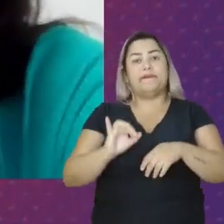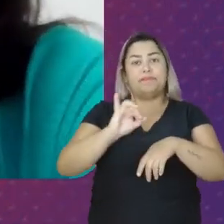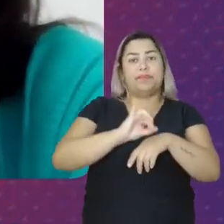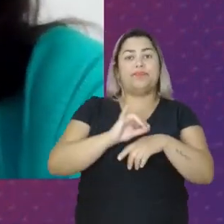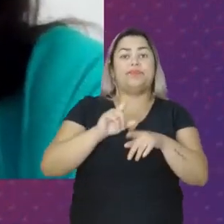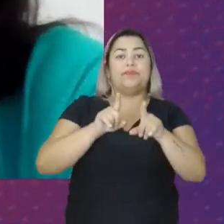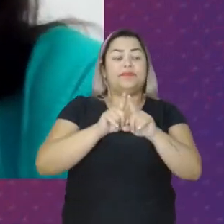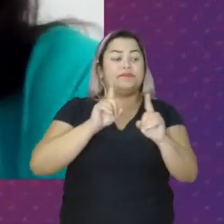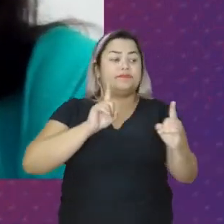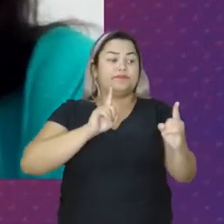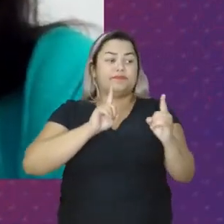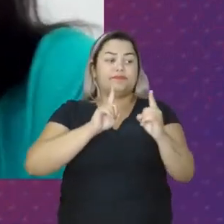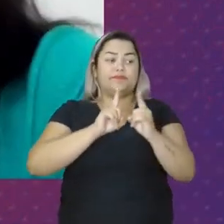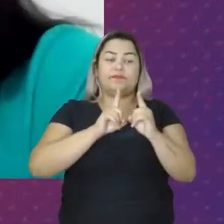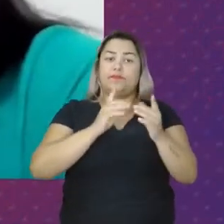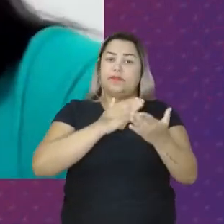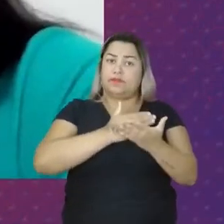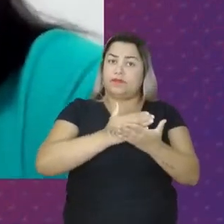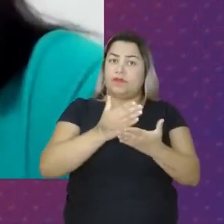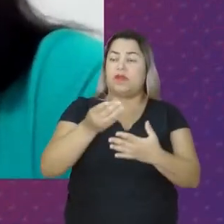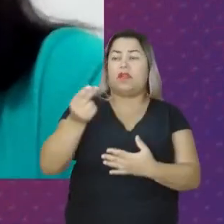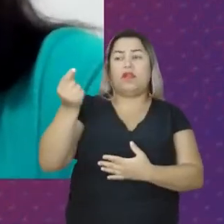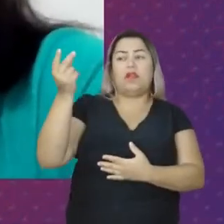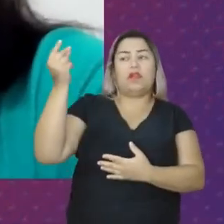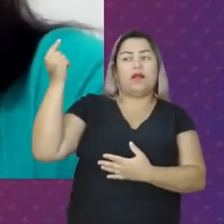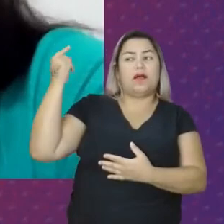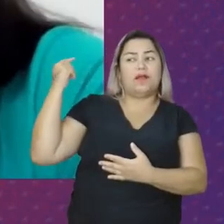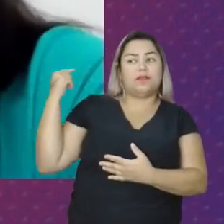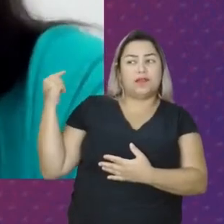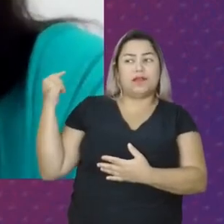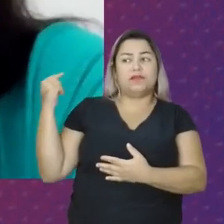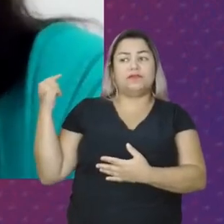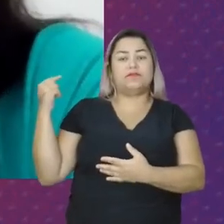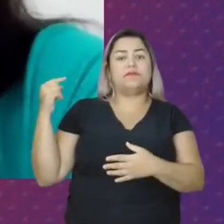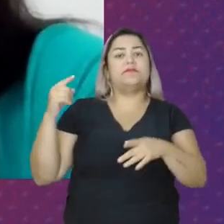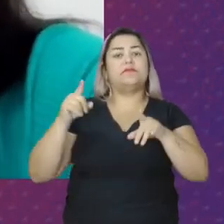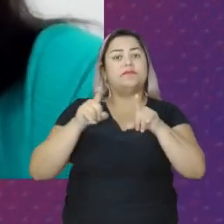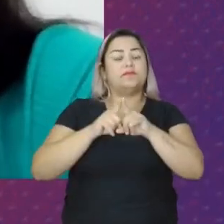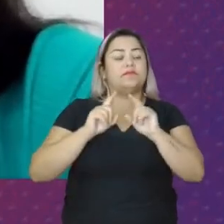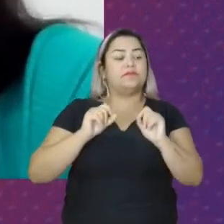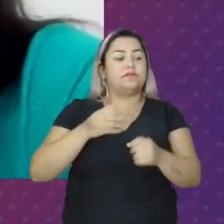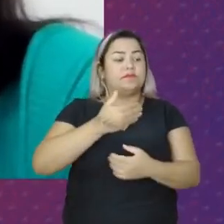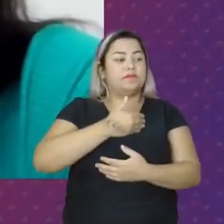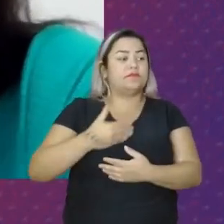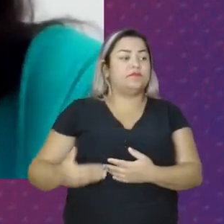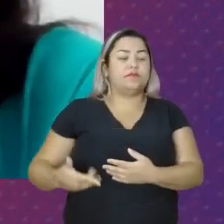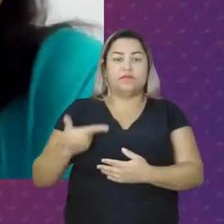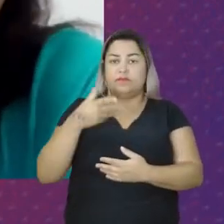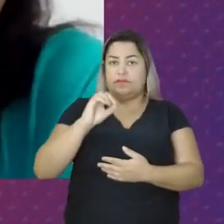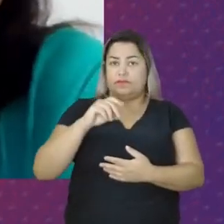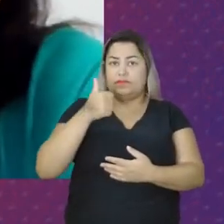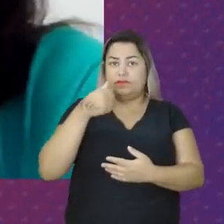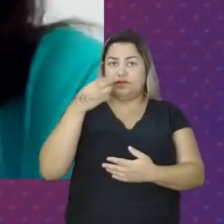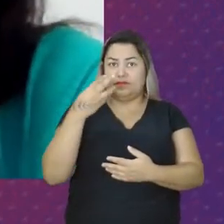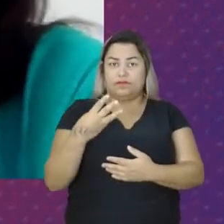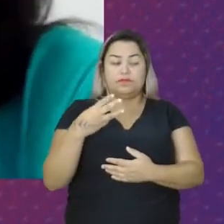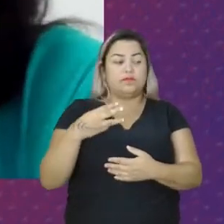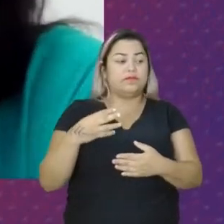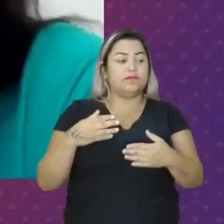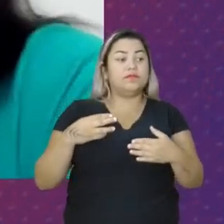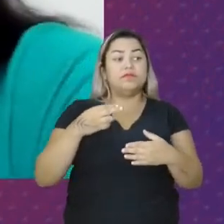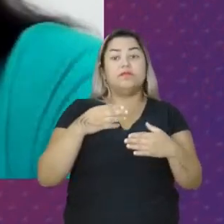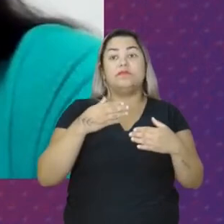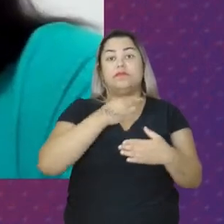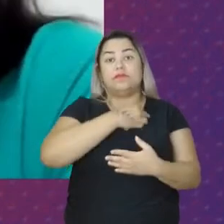Atendimento, ela inicia lá atrás, assim que Lula é eleito, em 2003, ele convida a ministra